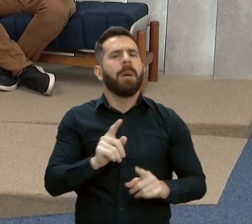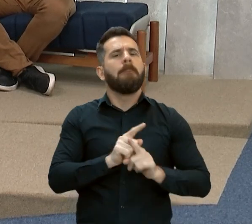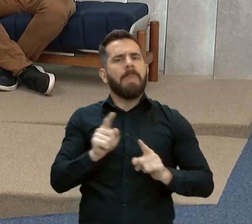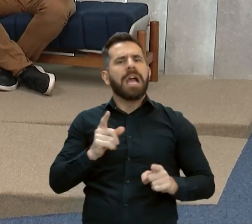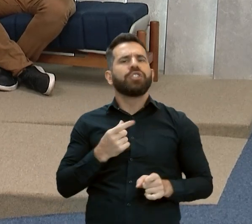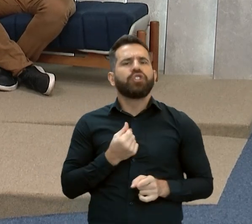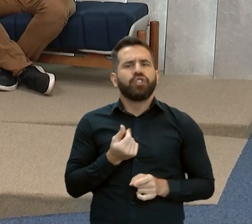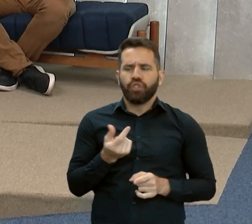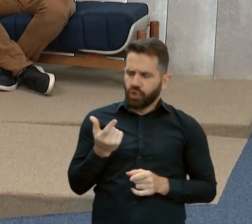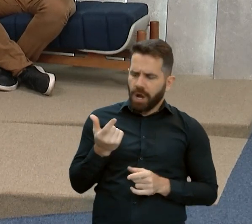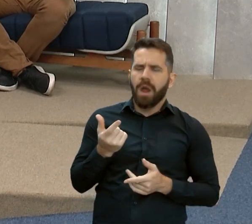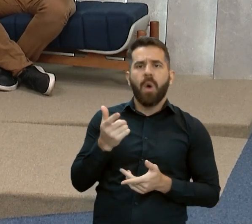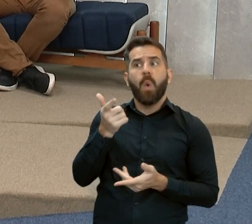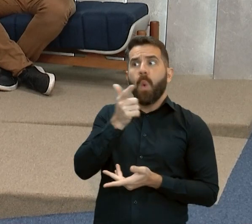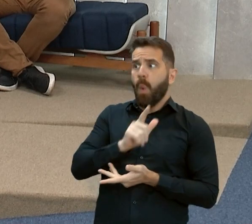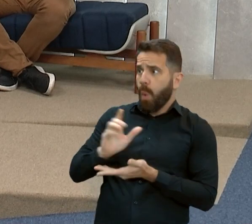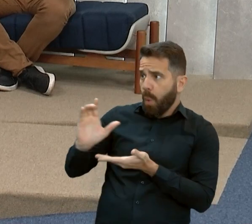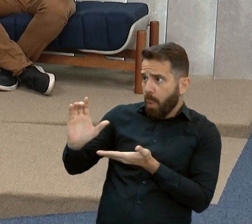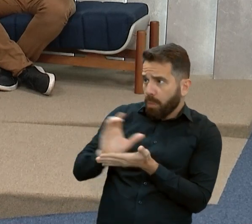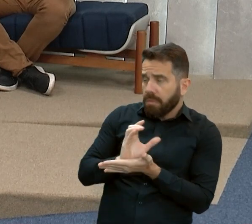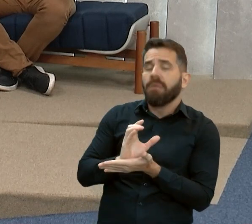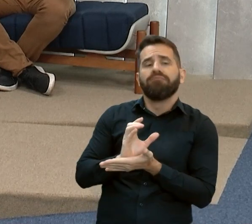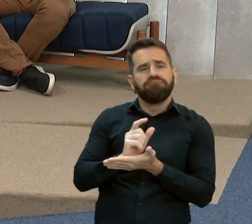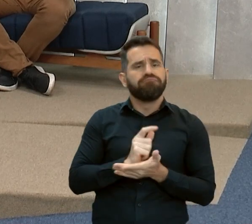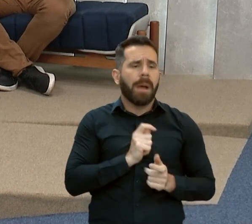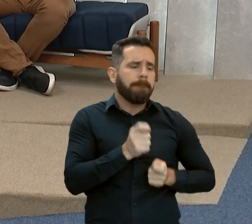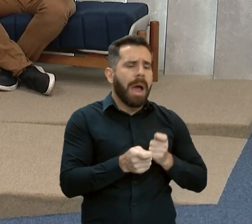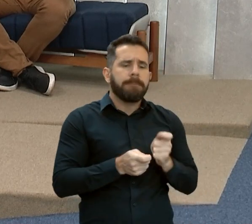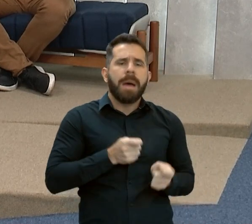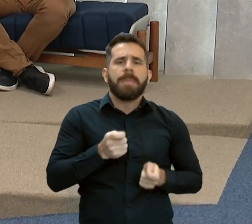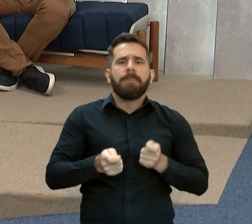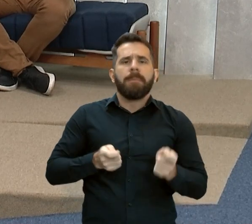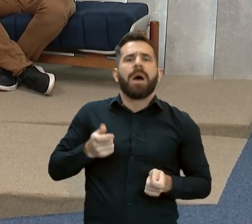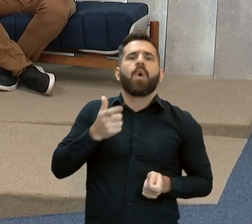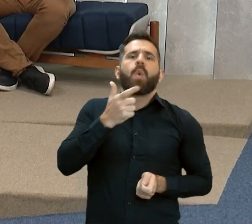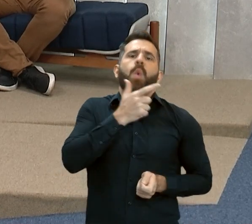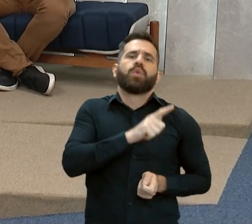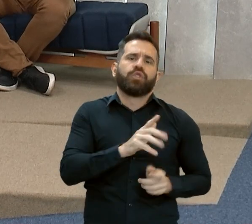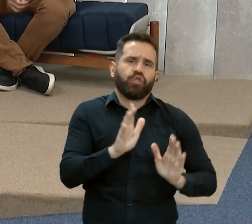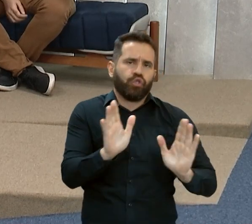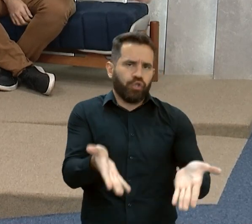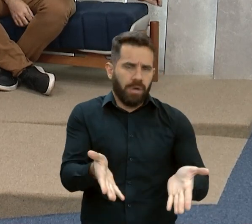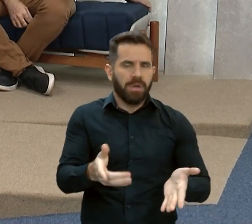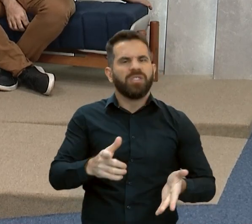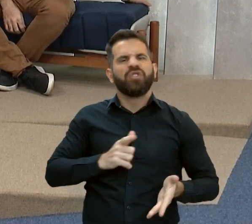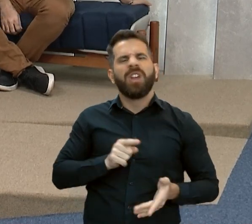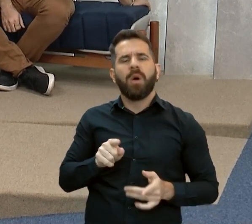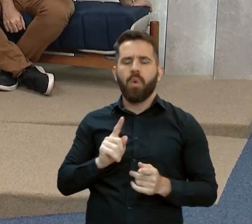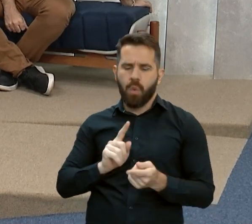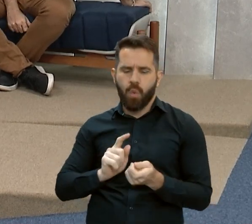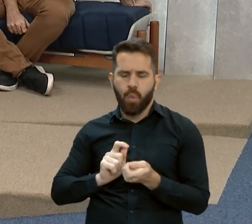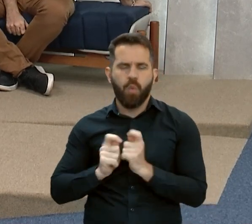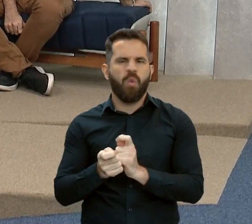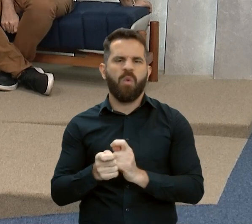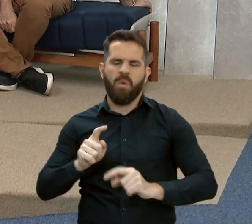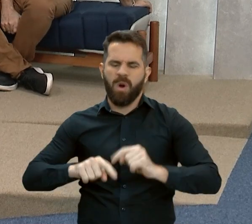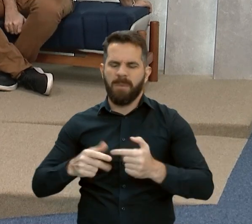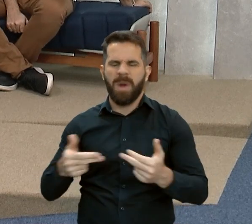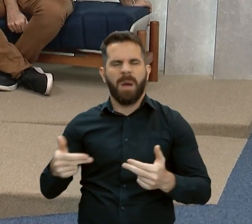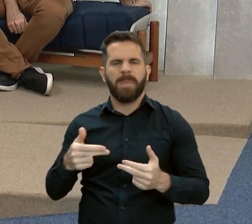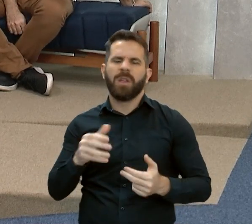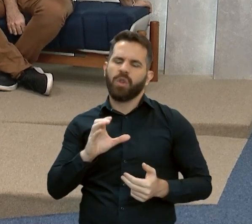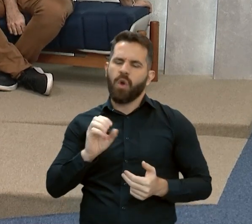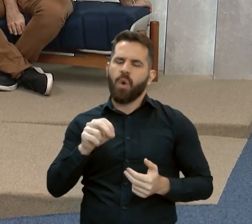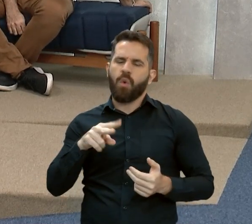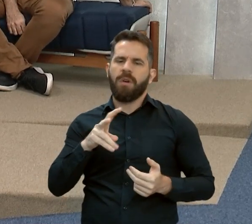já foi digital, enquanto o transmissor digital não entrou no ar, a gente tinha um conversor. Então todo o estúdio era digital,